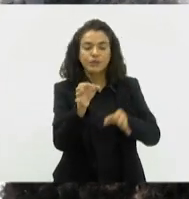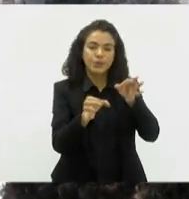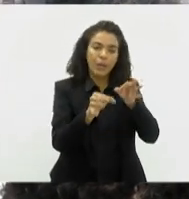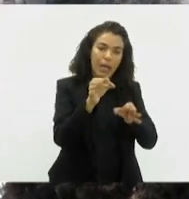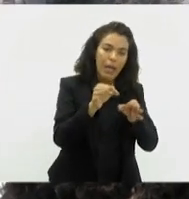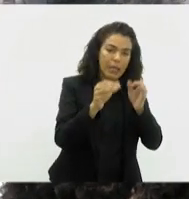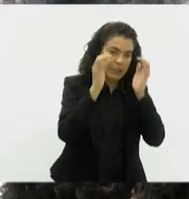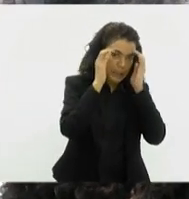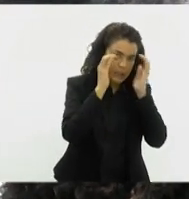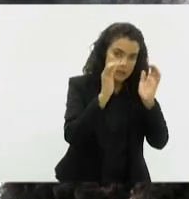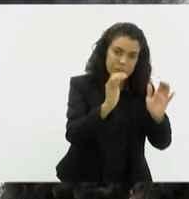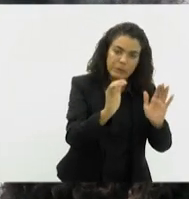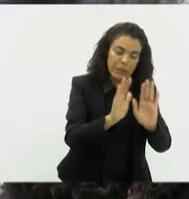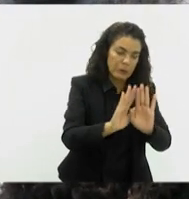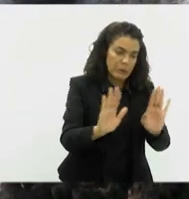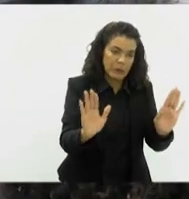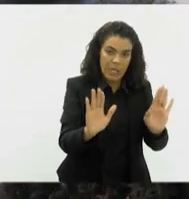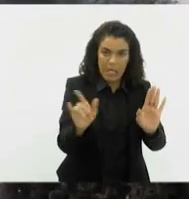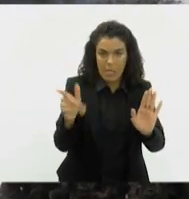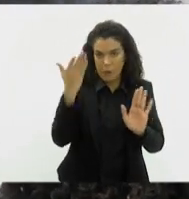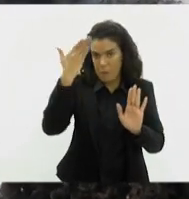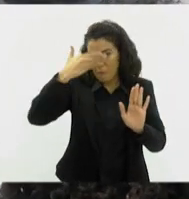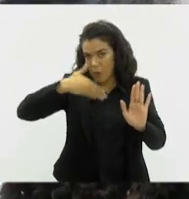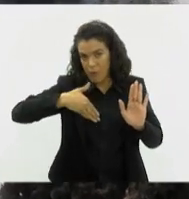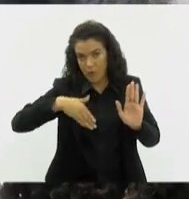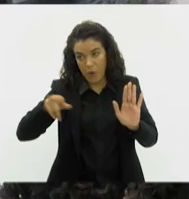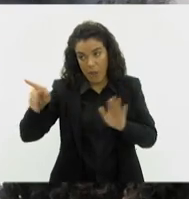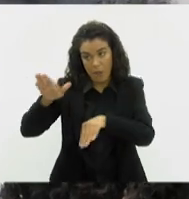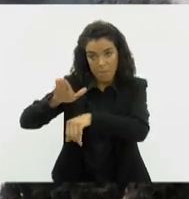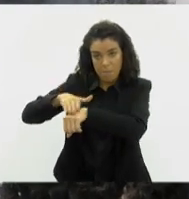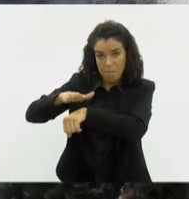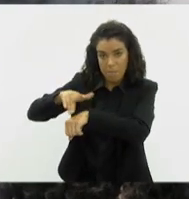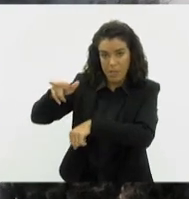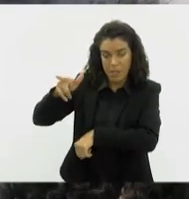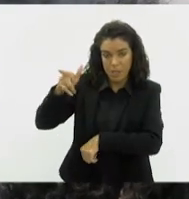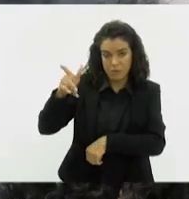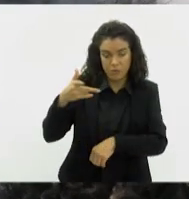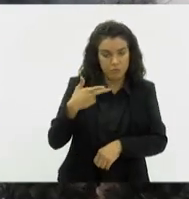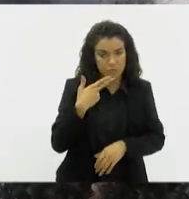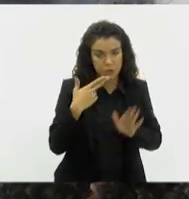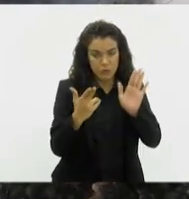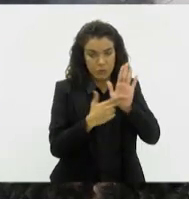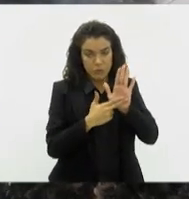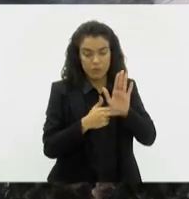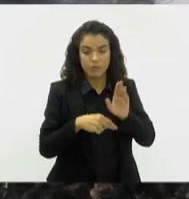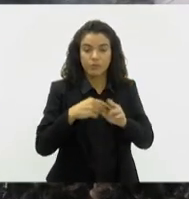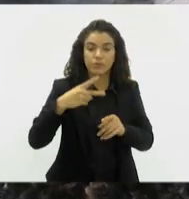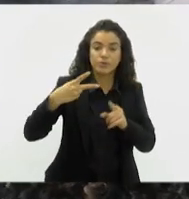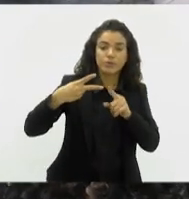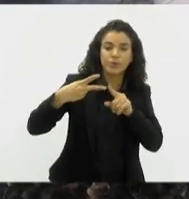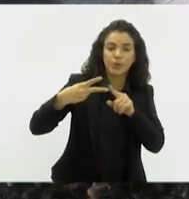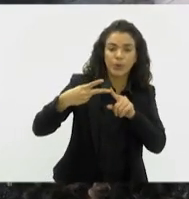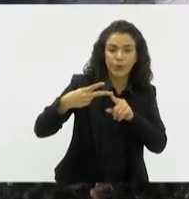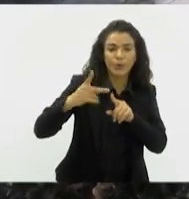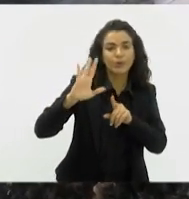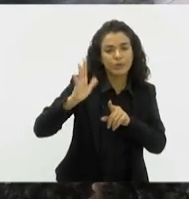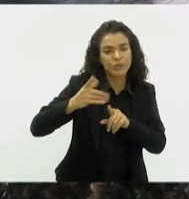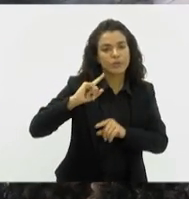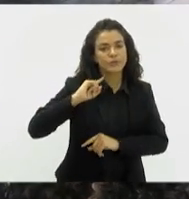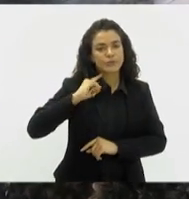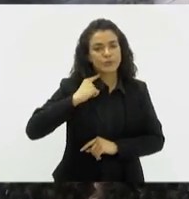respeito a vocês, esse é outro critério, mas não apresentou, dito por ela. Passamos para o segundo candidato, que tem uma mácula, porque